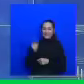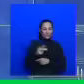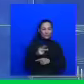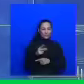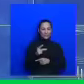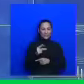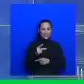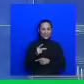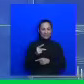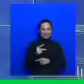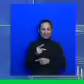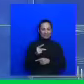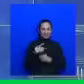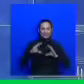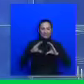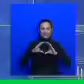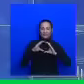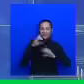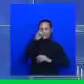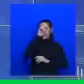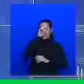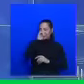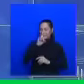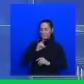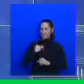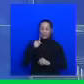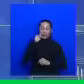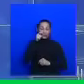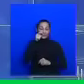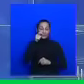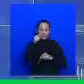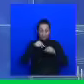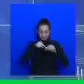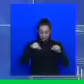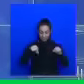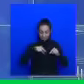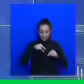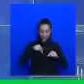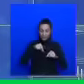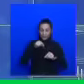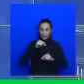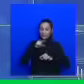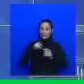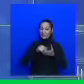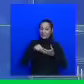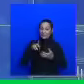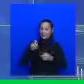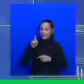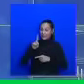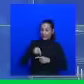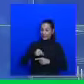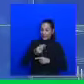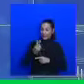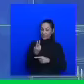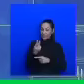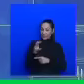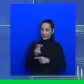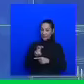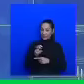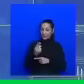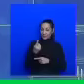12. Bola amarela, então confira comigo os números sorteados da Mega Sena.